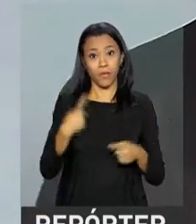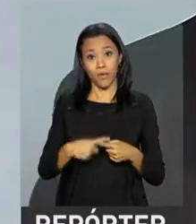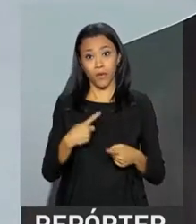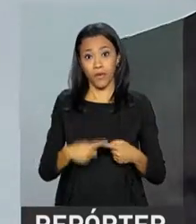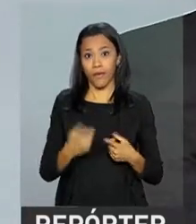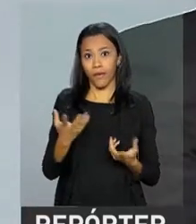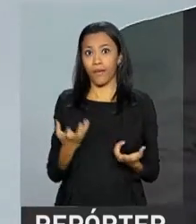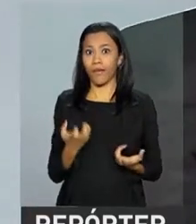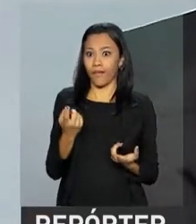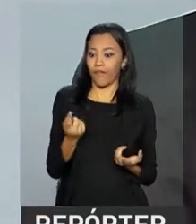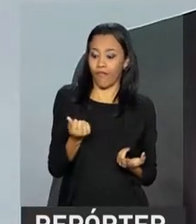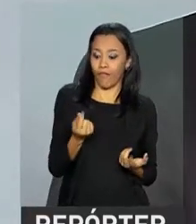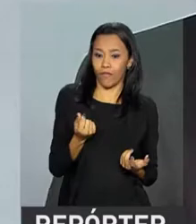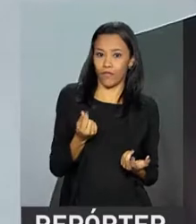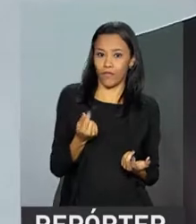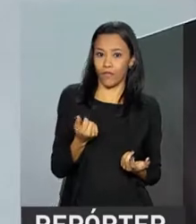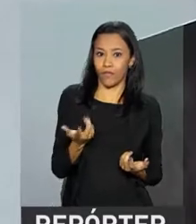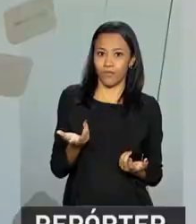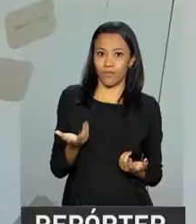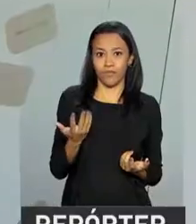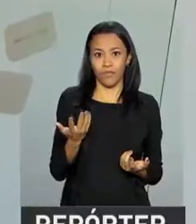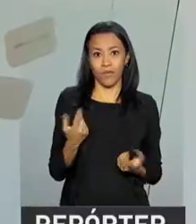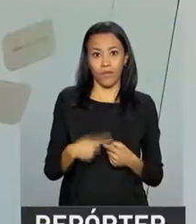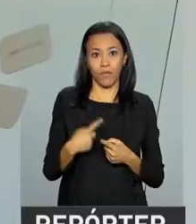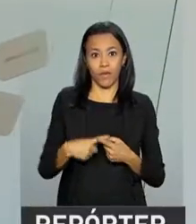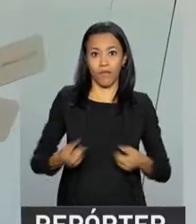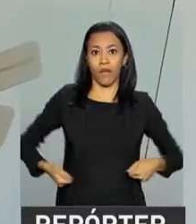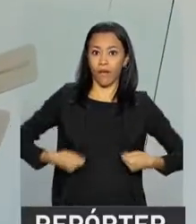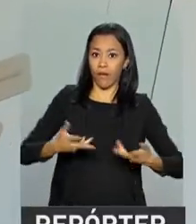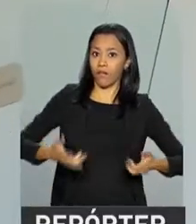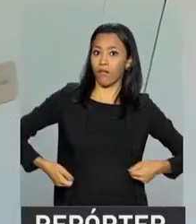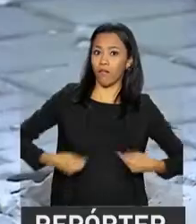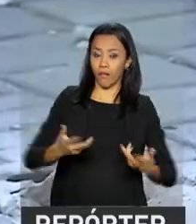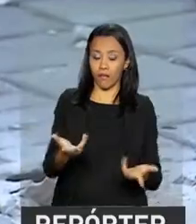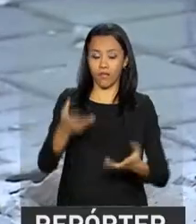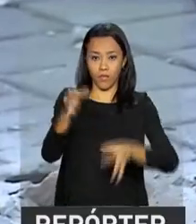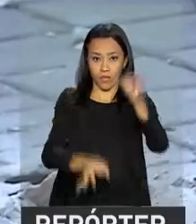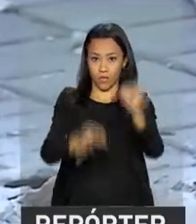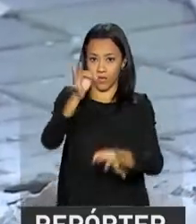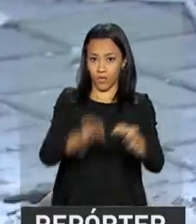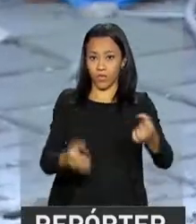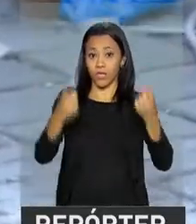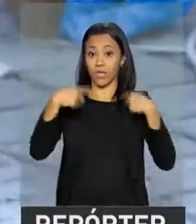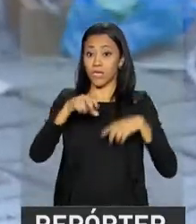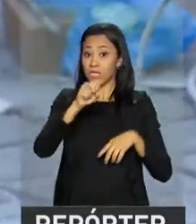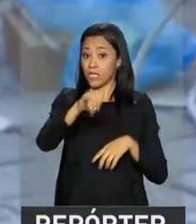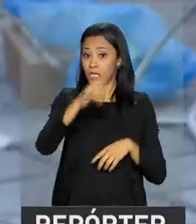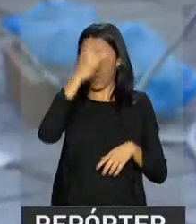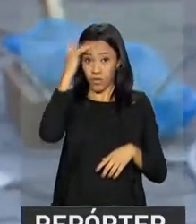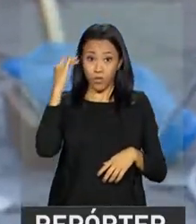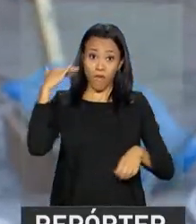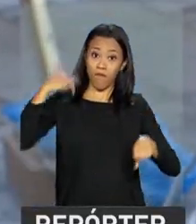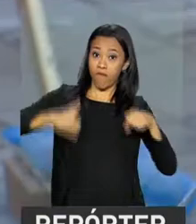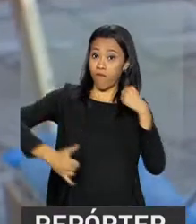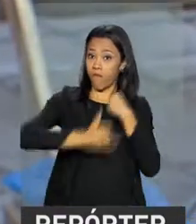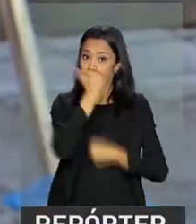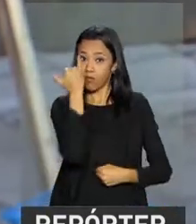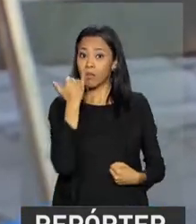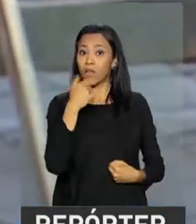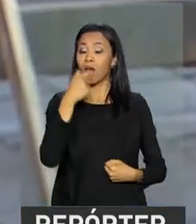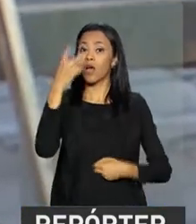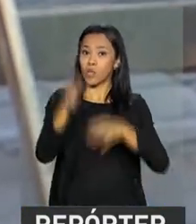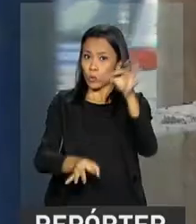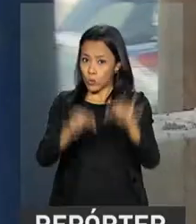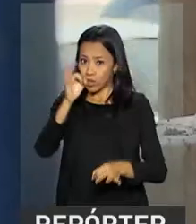valor por movimentar o judiciário trabalhos estão entre as mudanças se o trabalhador faltar à audiência deverá arcar com as custas